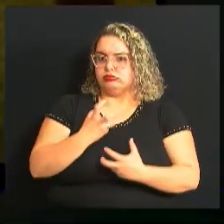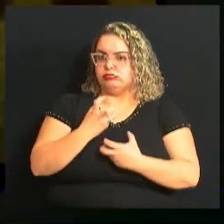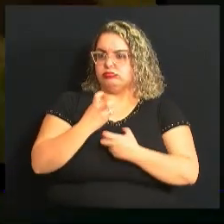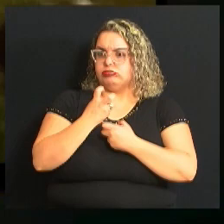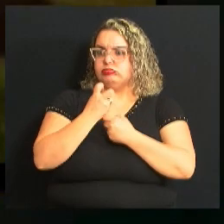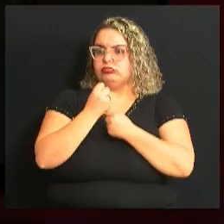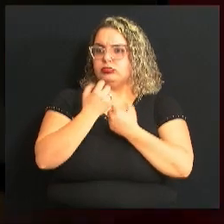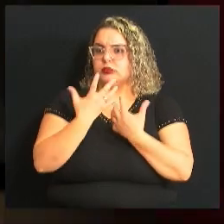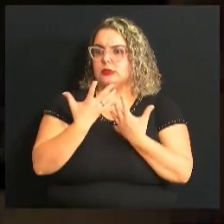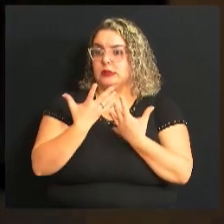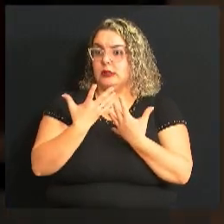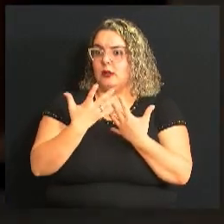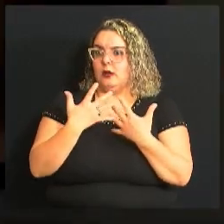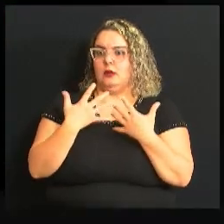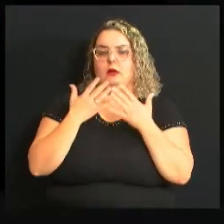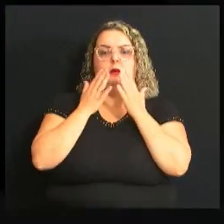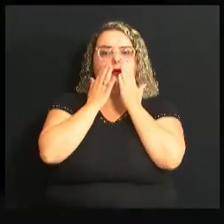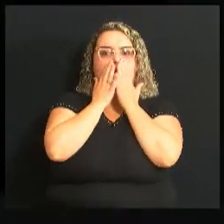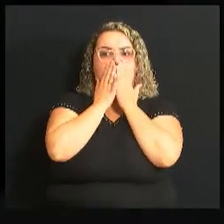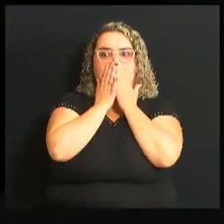viagem.